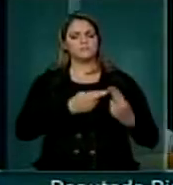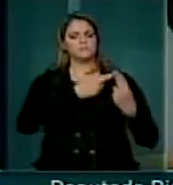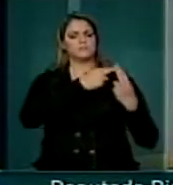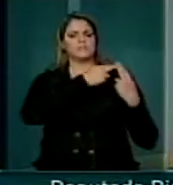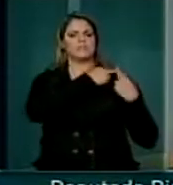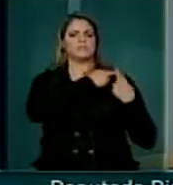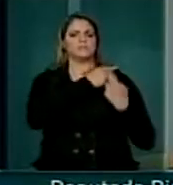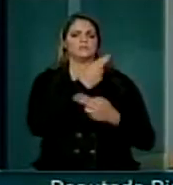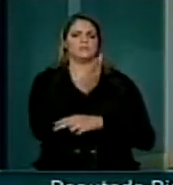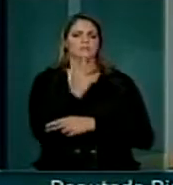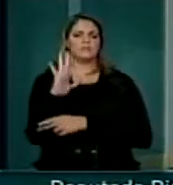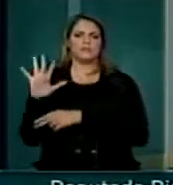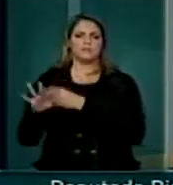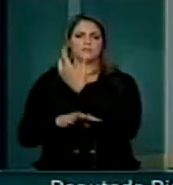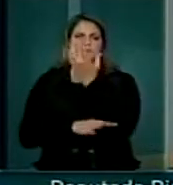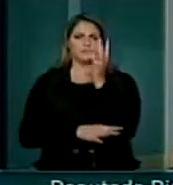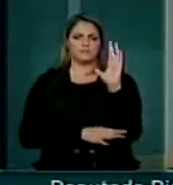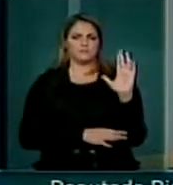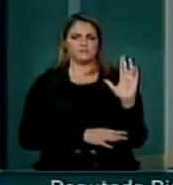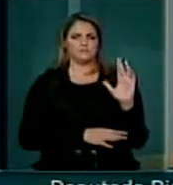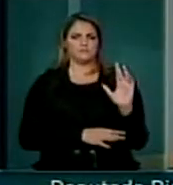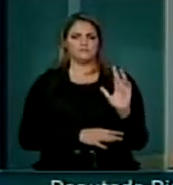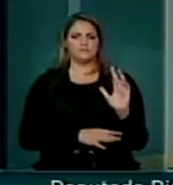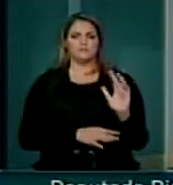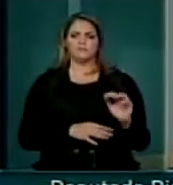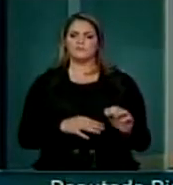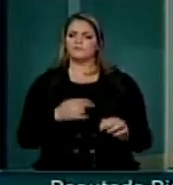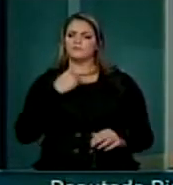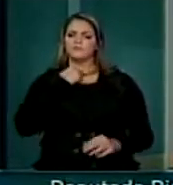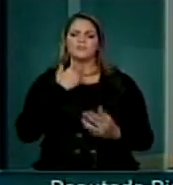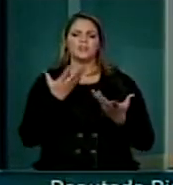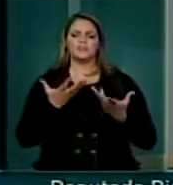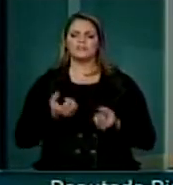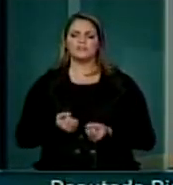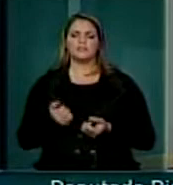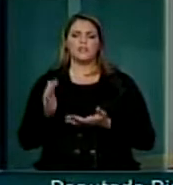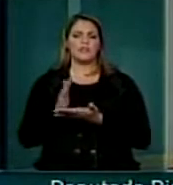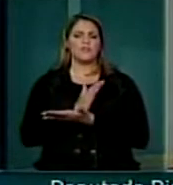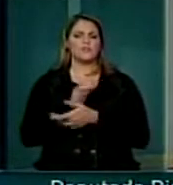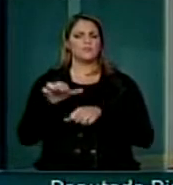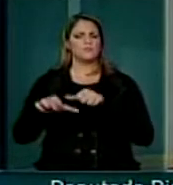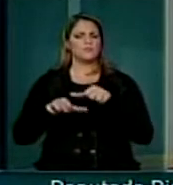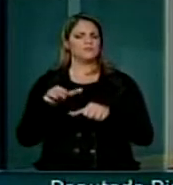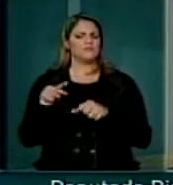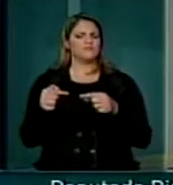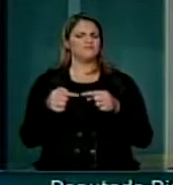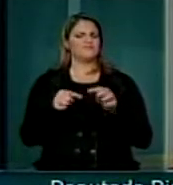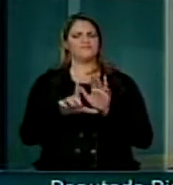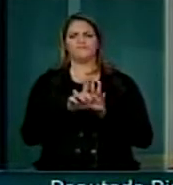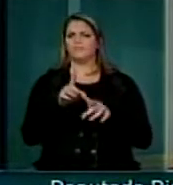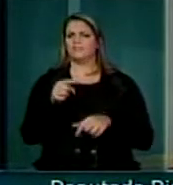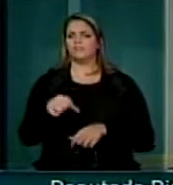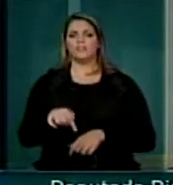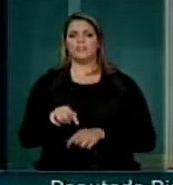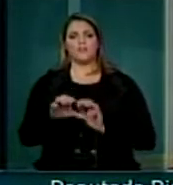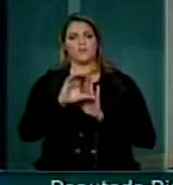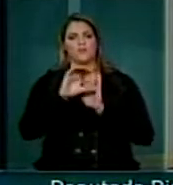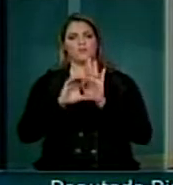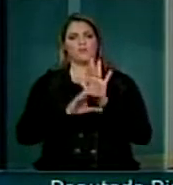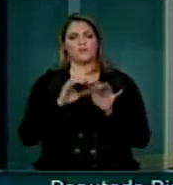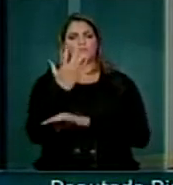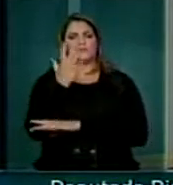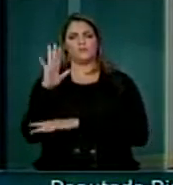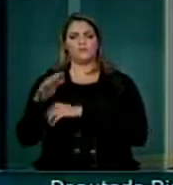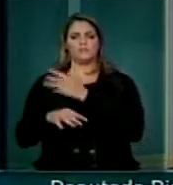responsabilidade ambiental, reprovando alterações legais no Código Florestal brasileiro, um